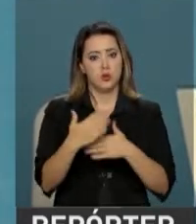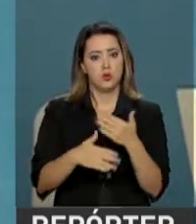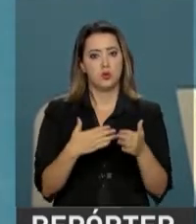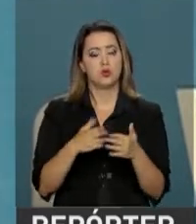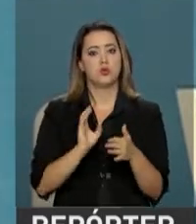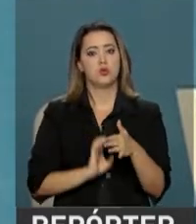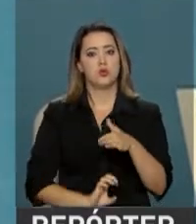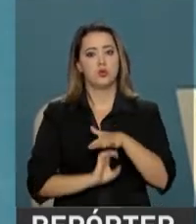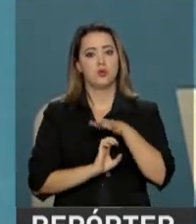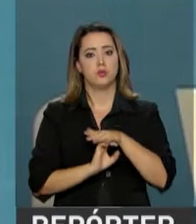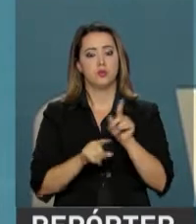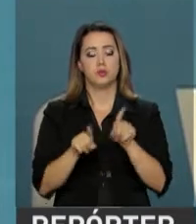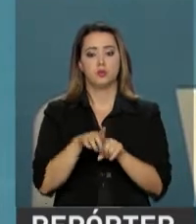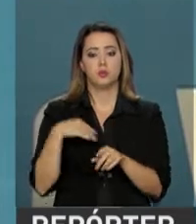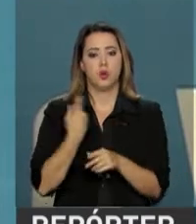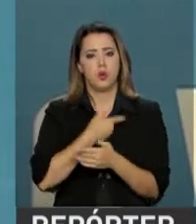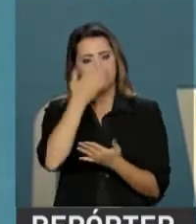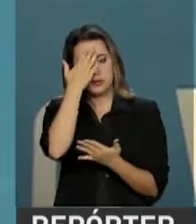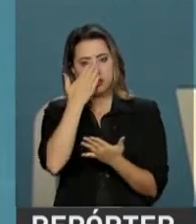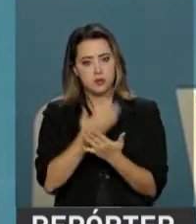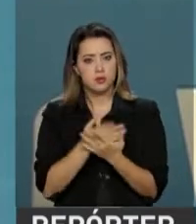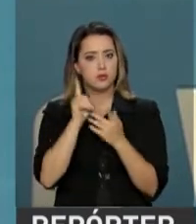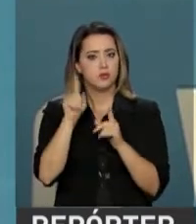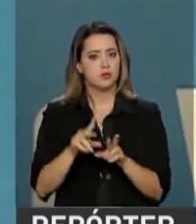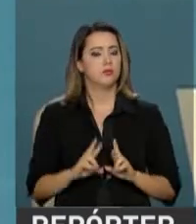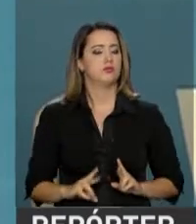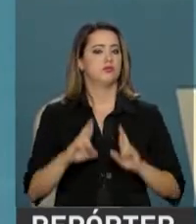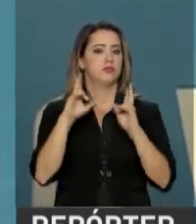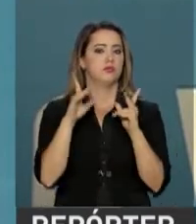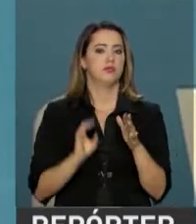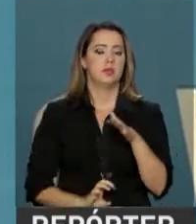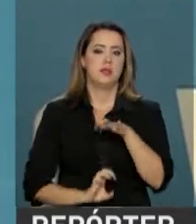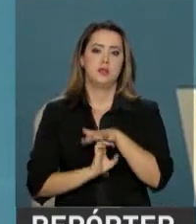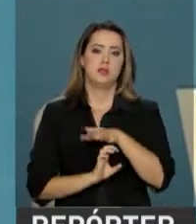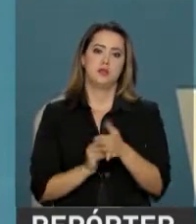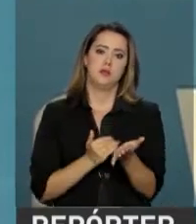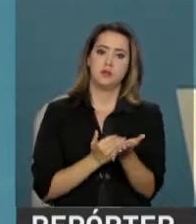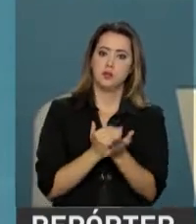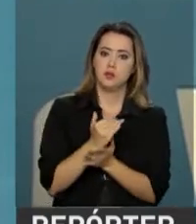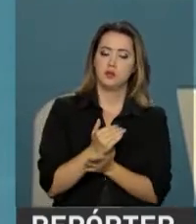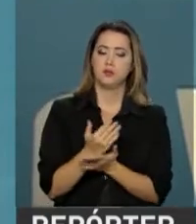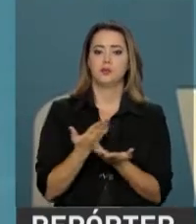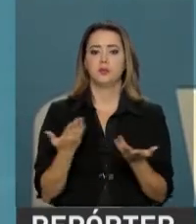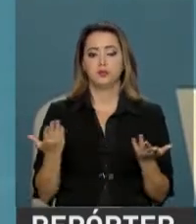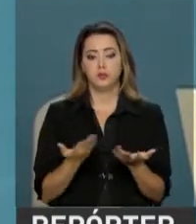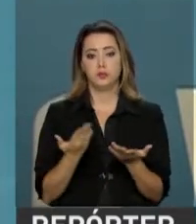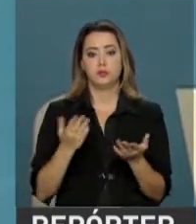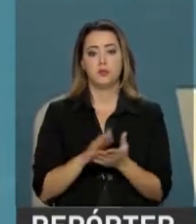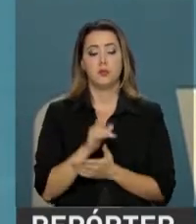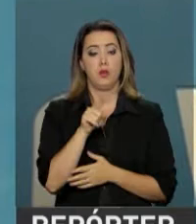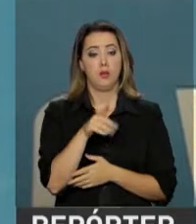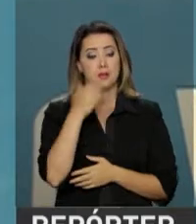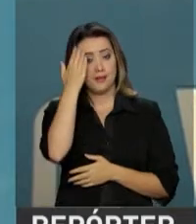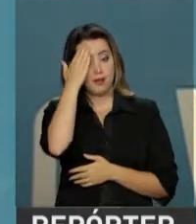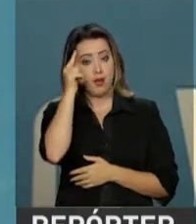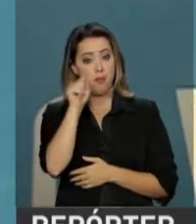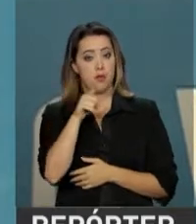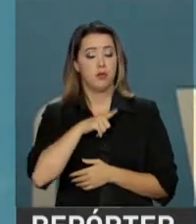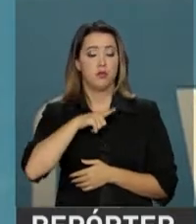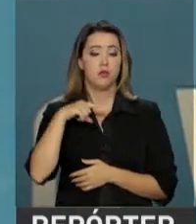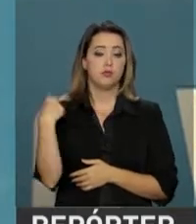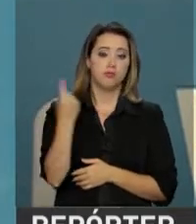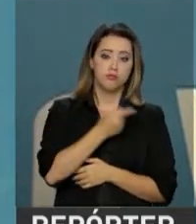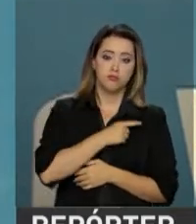programa ea gente sabe que tem feito a diferença pra essas status captar investimento para você ter uma idéia nós tivemos